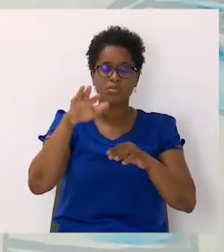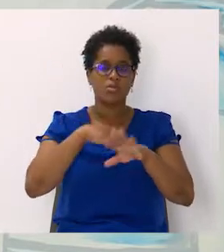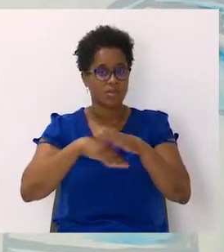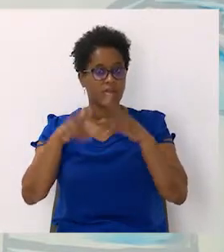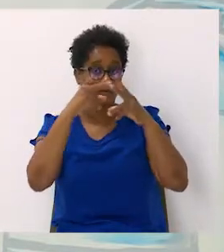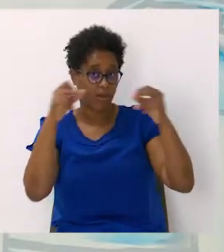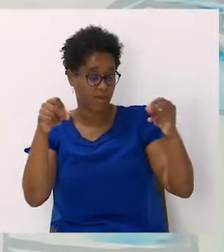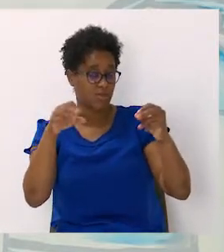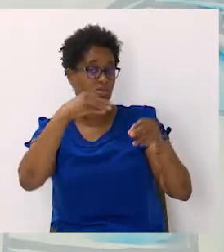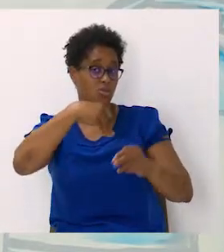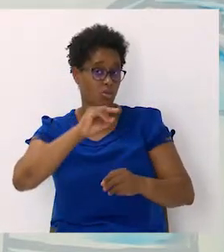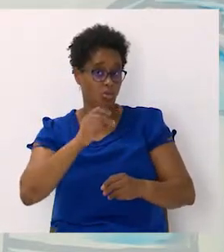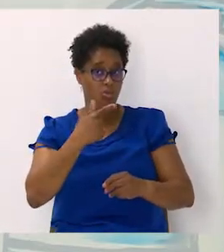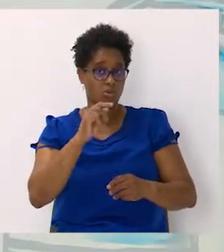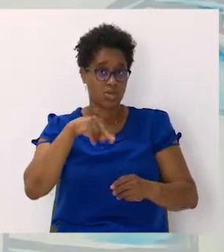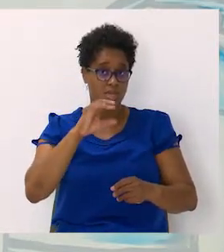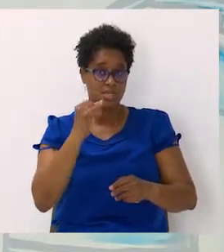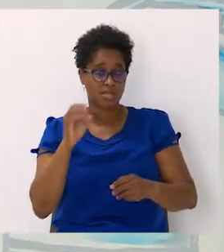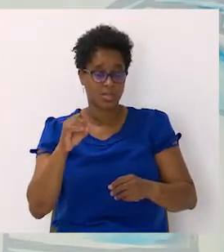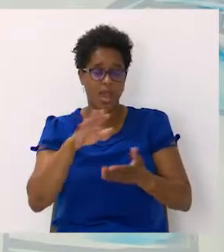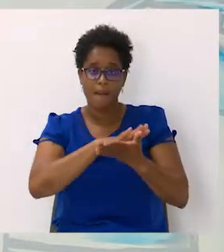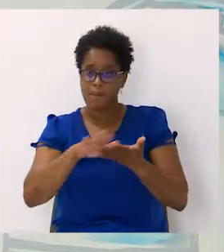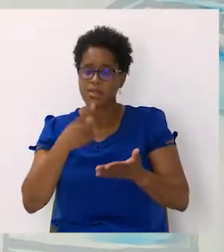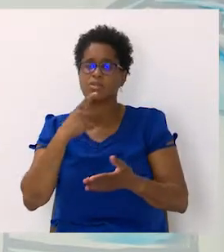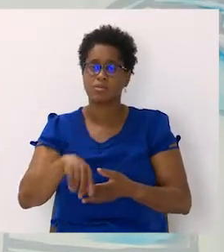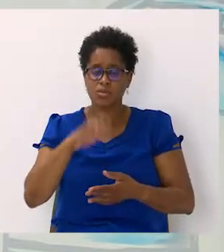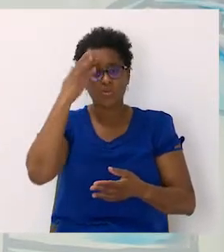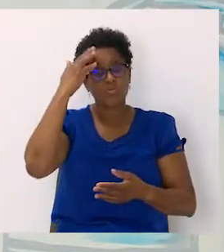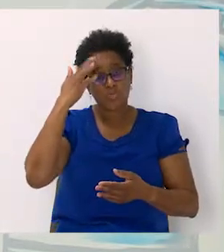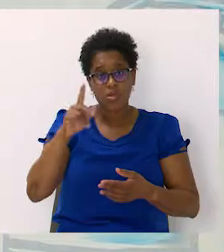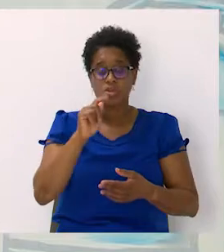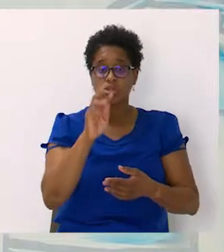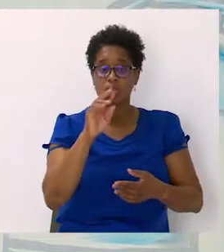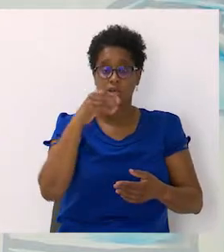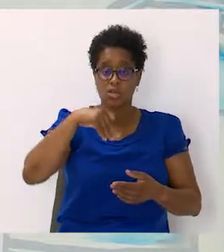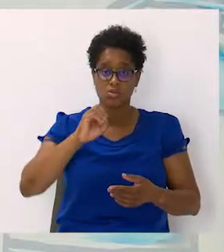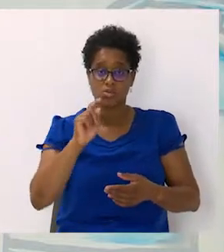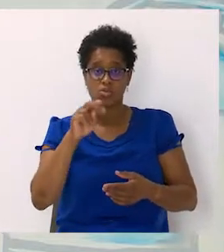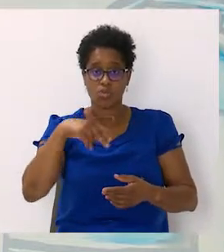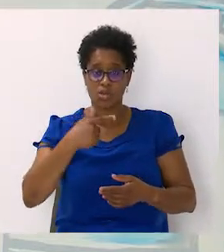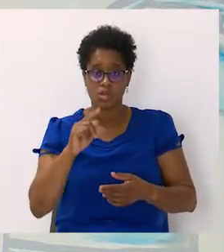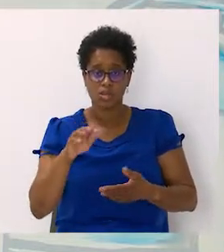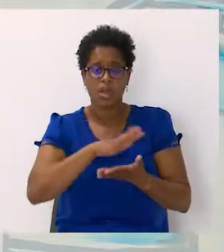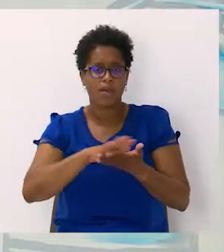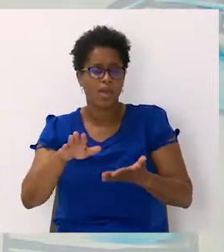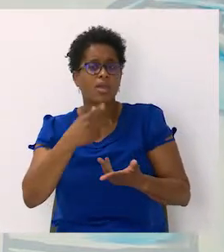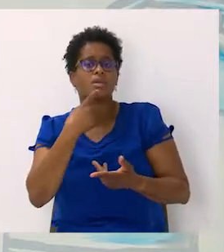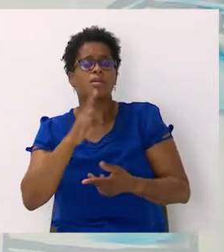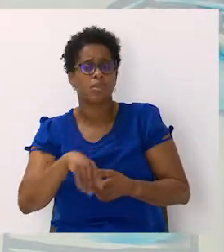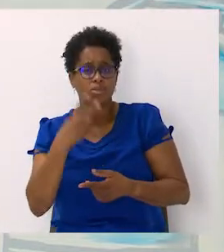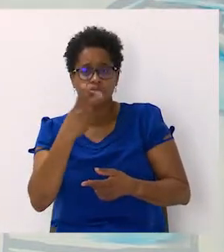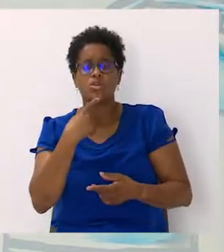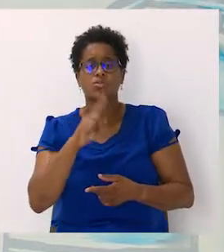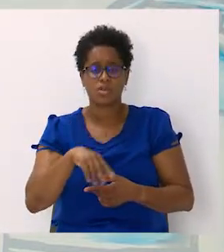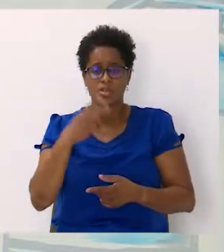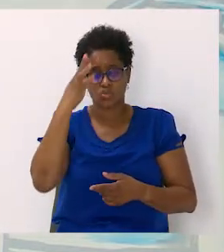a definição de potenciação. A base repete consoante o número do expoente. A base repete duas vezes.